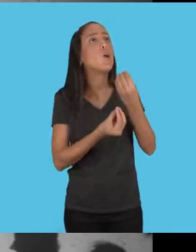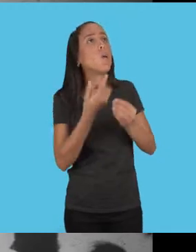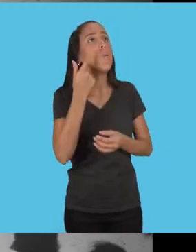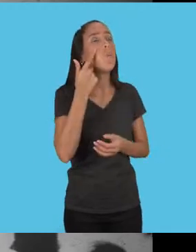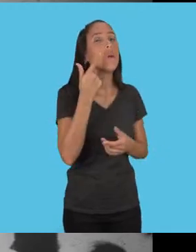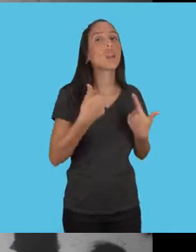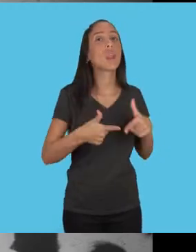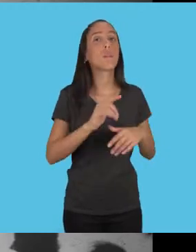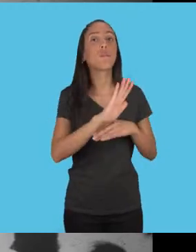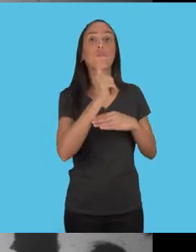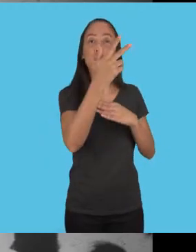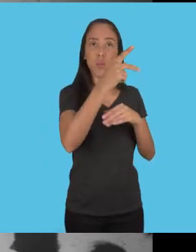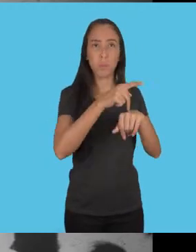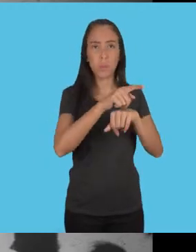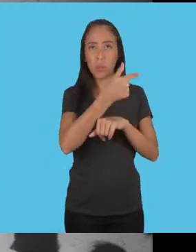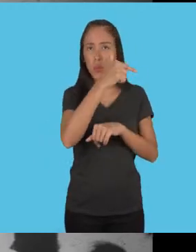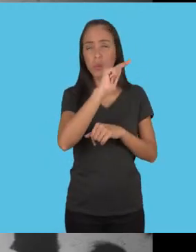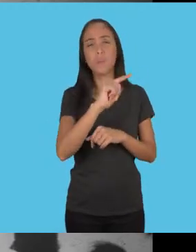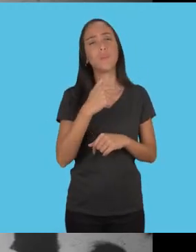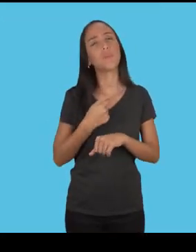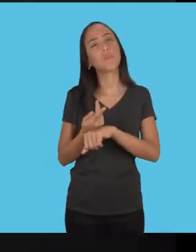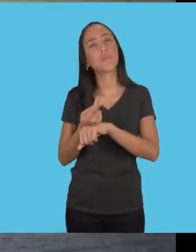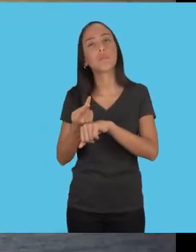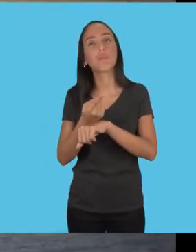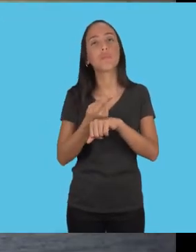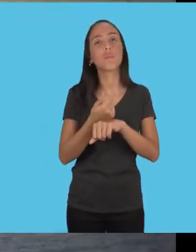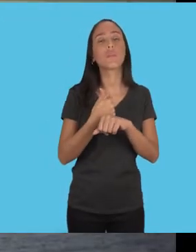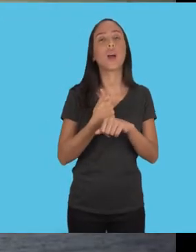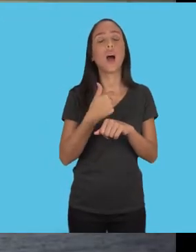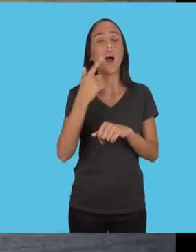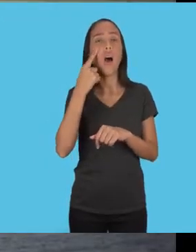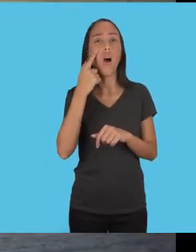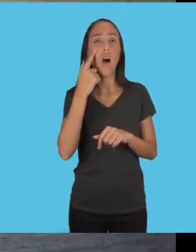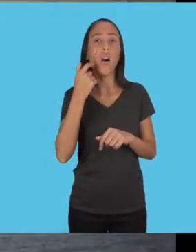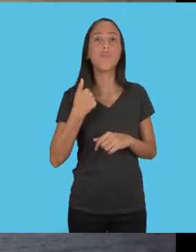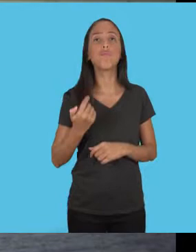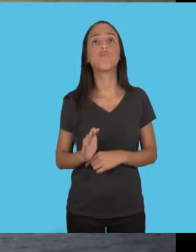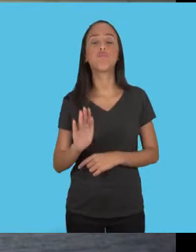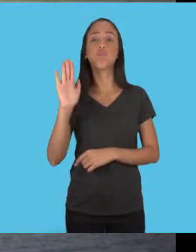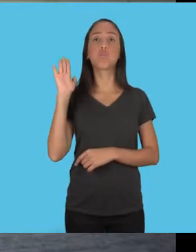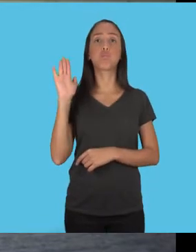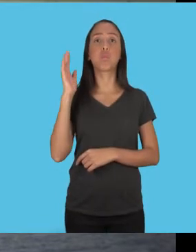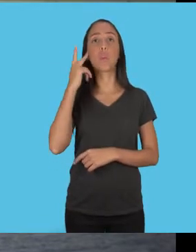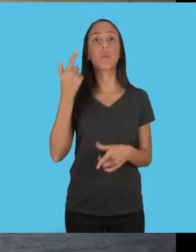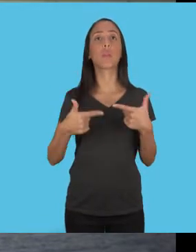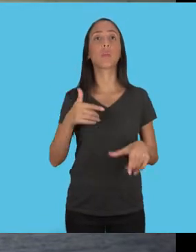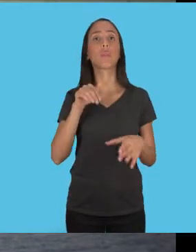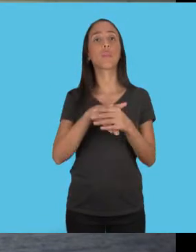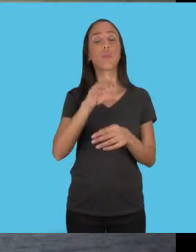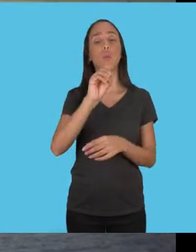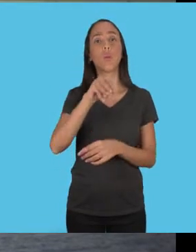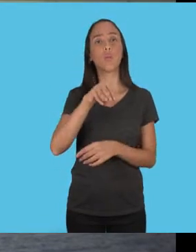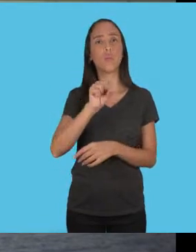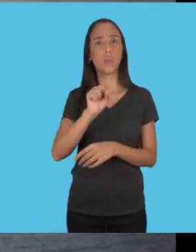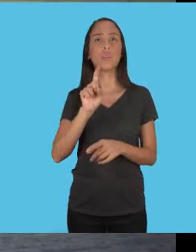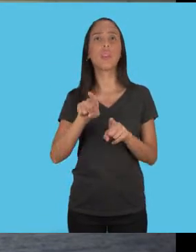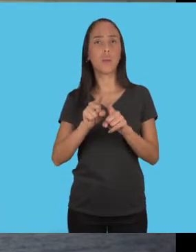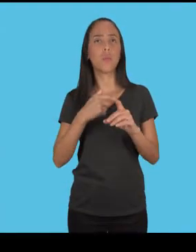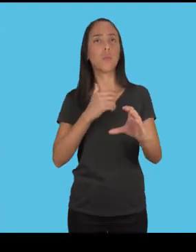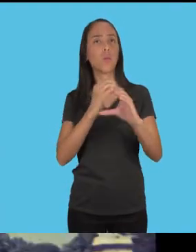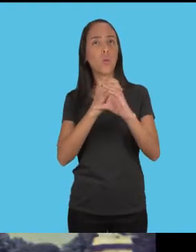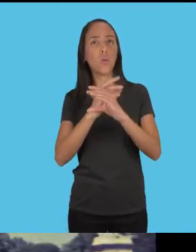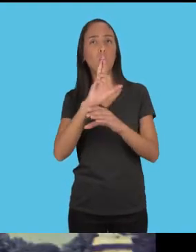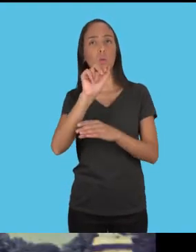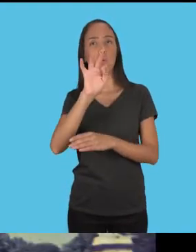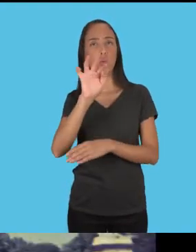nessa procura eu apresentei minha candidatura para a OMS. E me comunicava também com a Ruth,